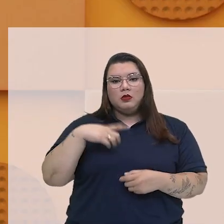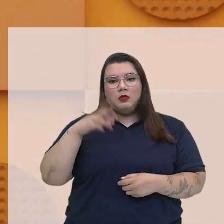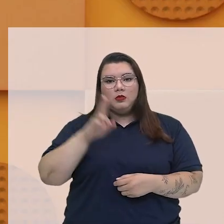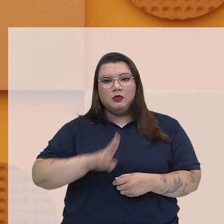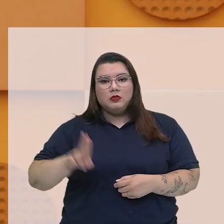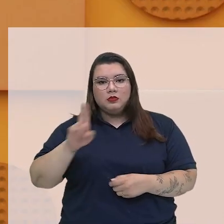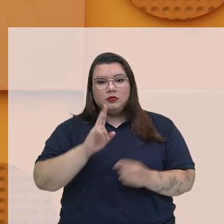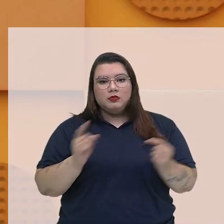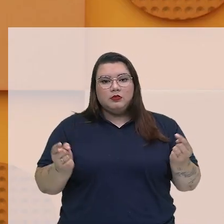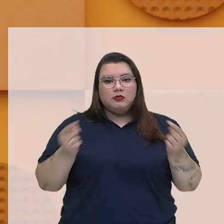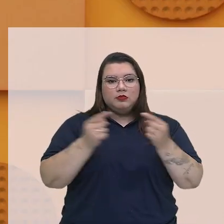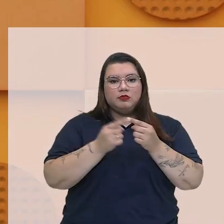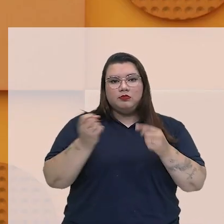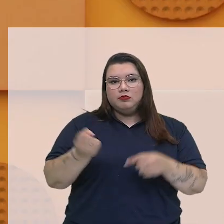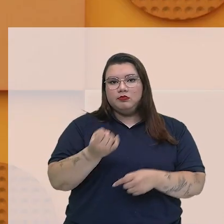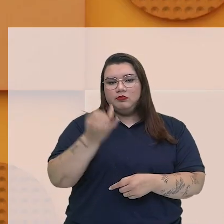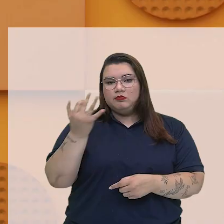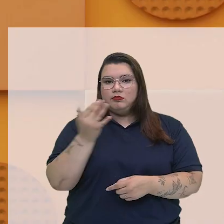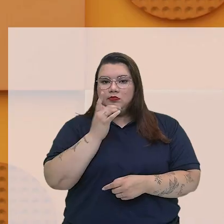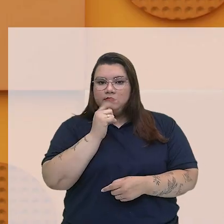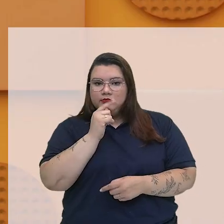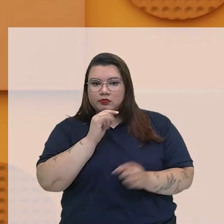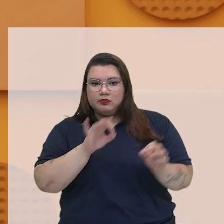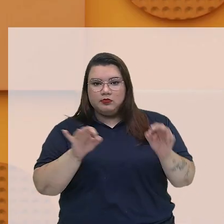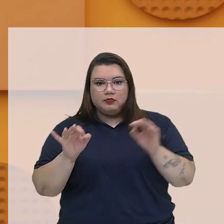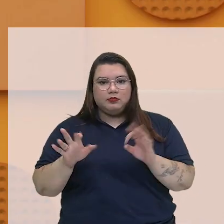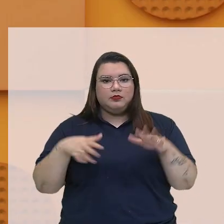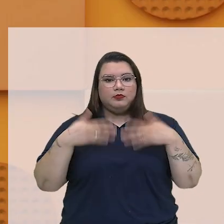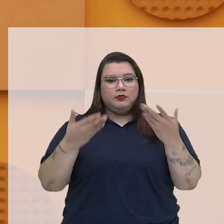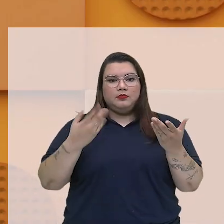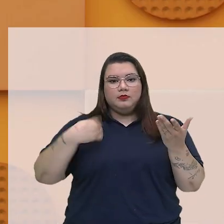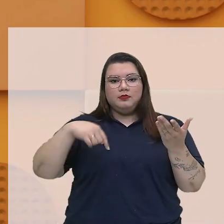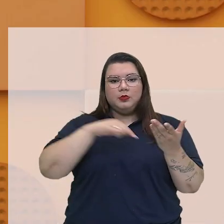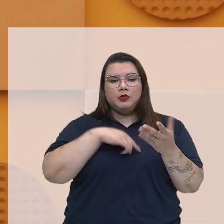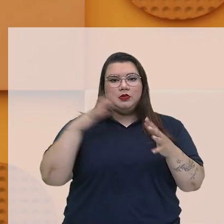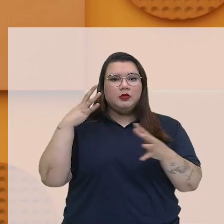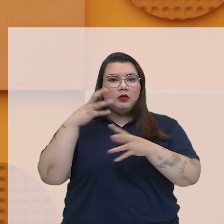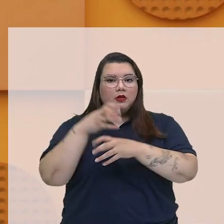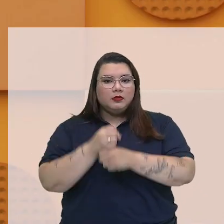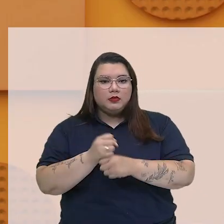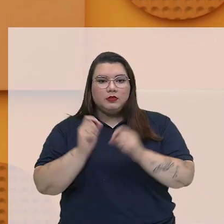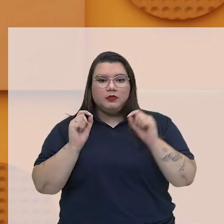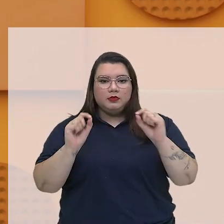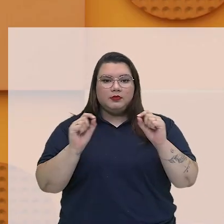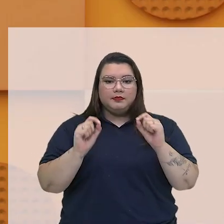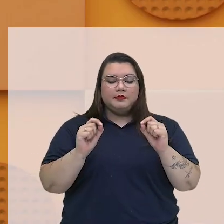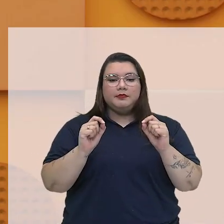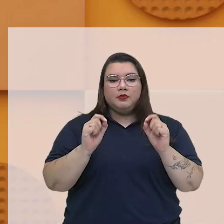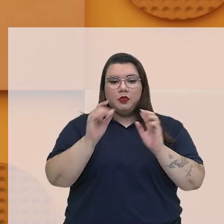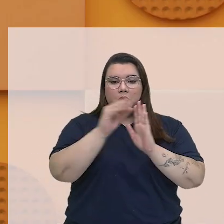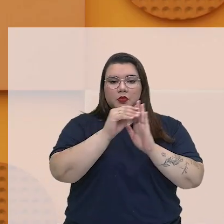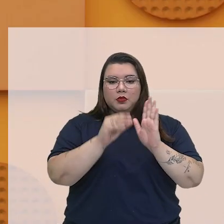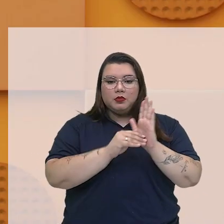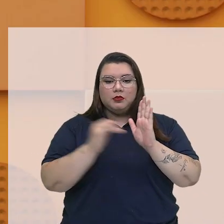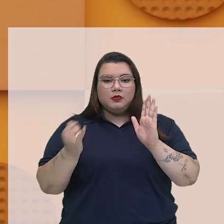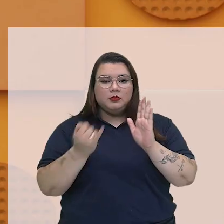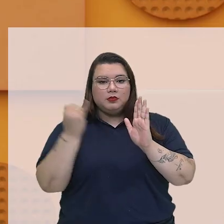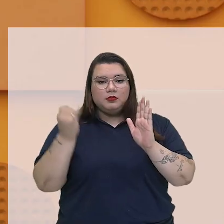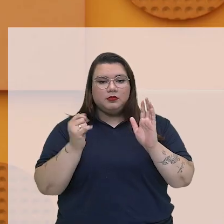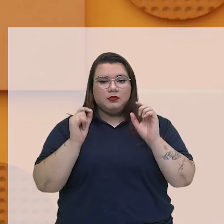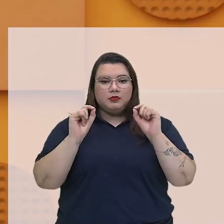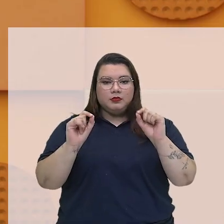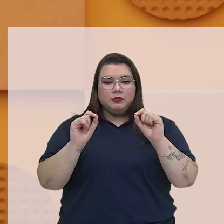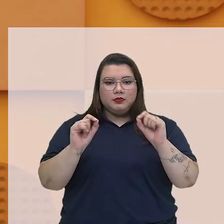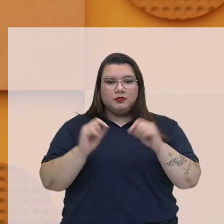utilizando essa grande quantidade de água. Então, nós iremos relembrar principalmente um ponto muito importante, que vai ser aí